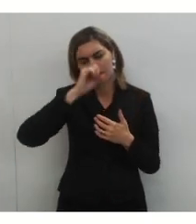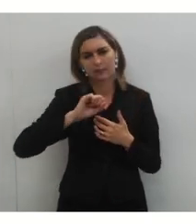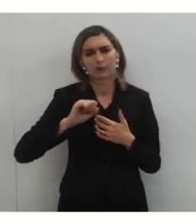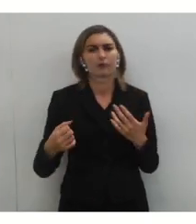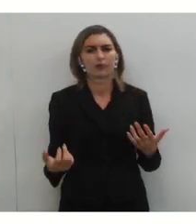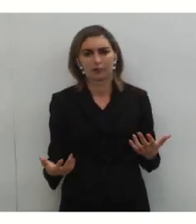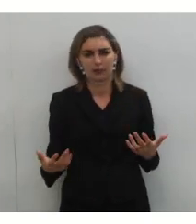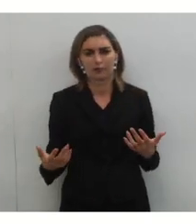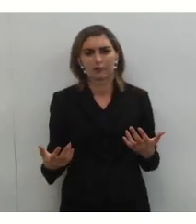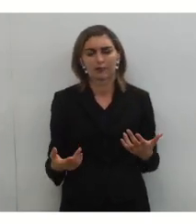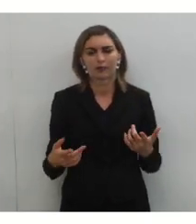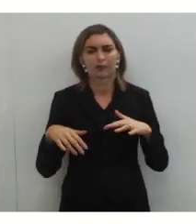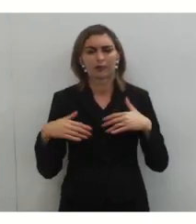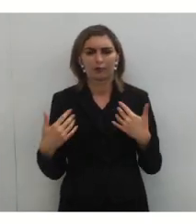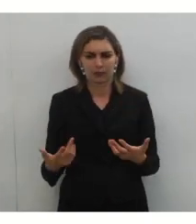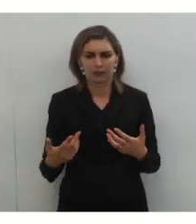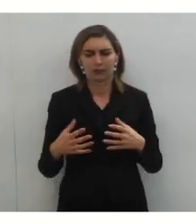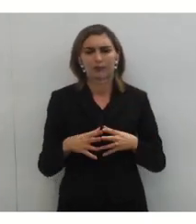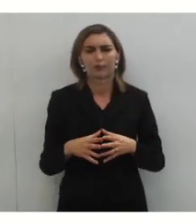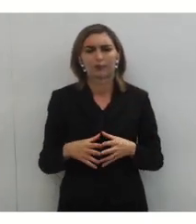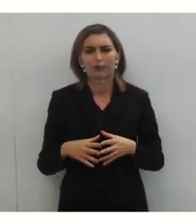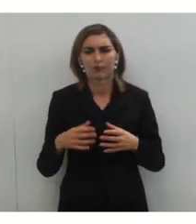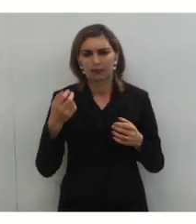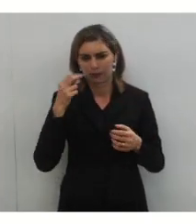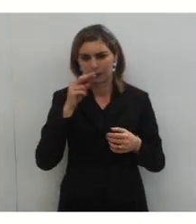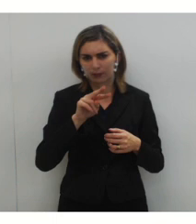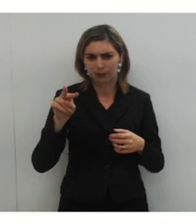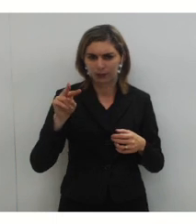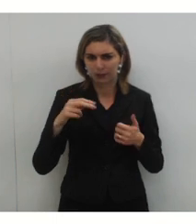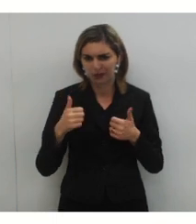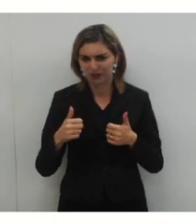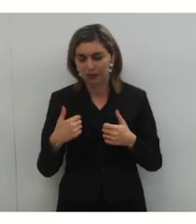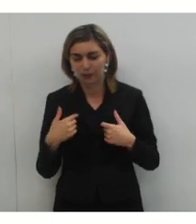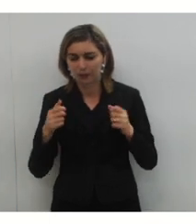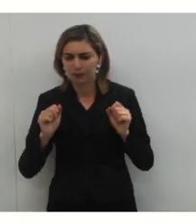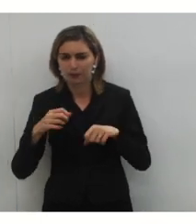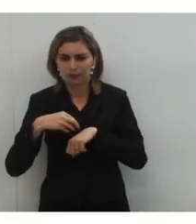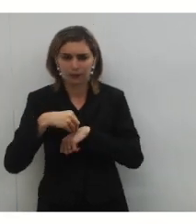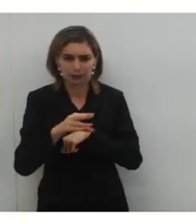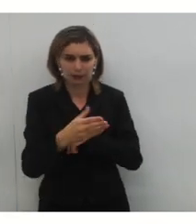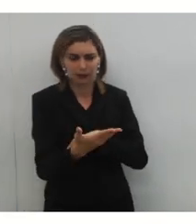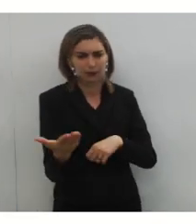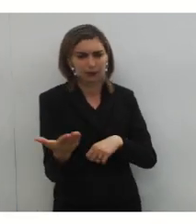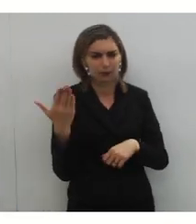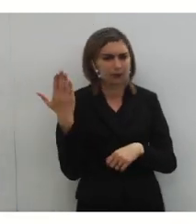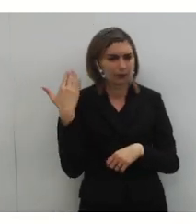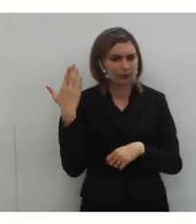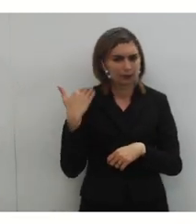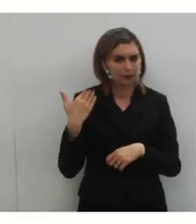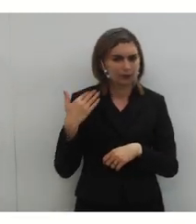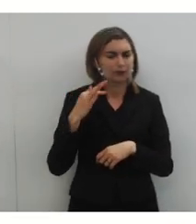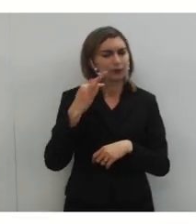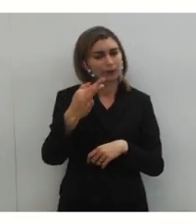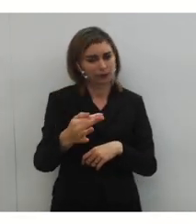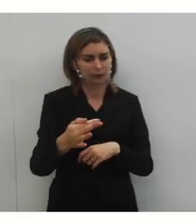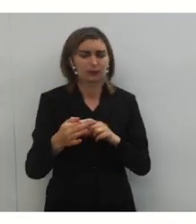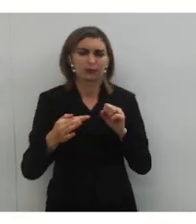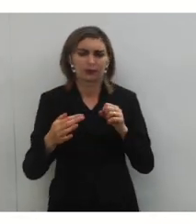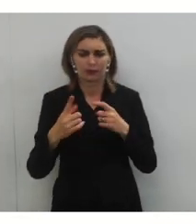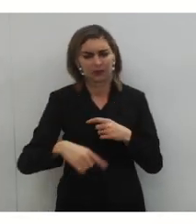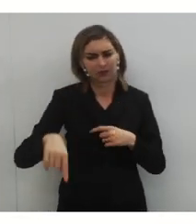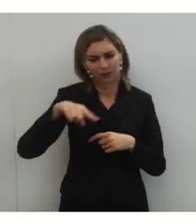Aprendemos, tá? Então, veja bem, eu posso colocar no passado e no futuro. né?